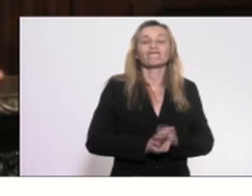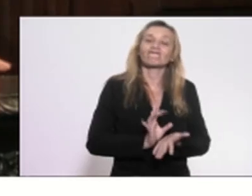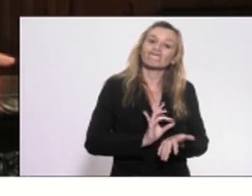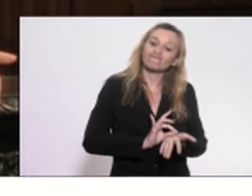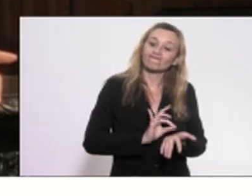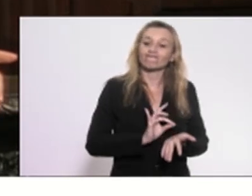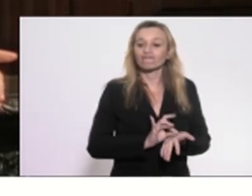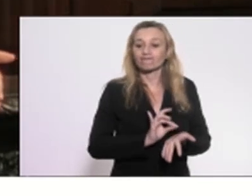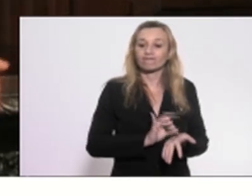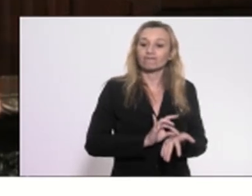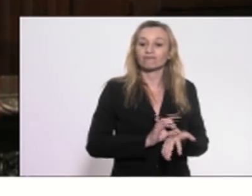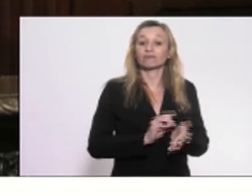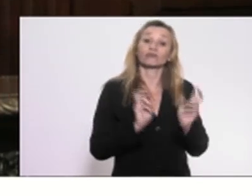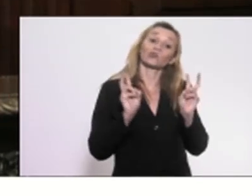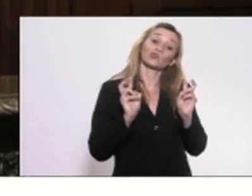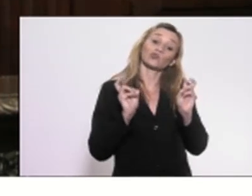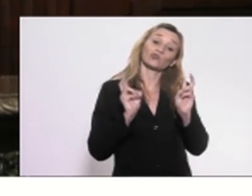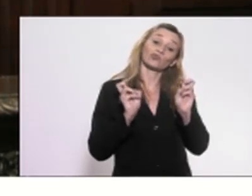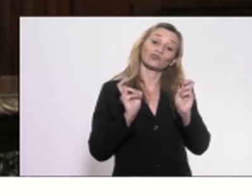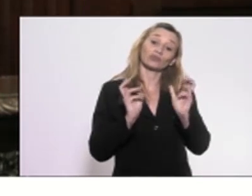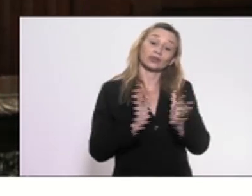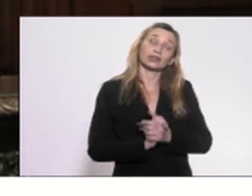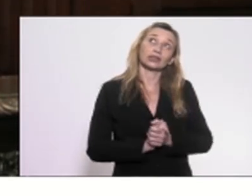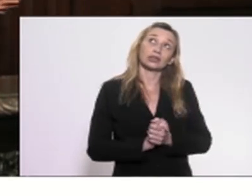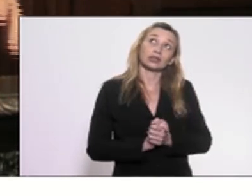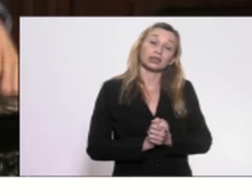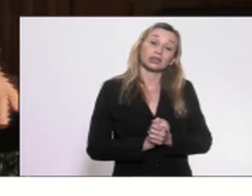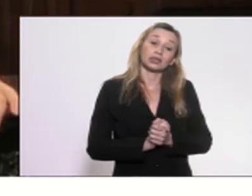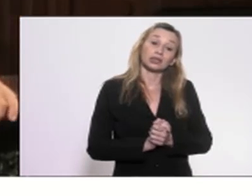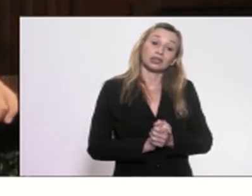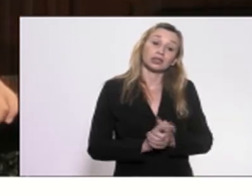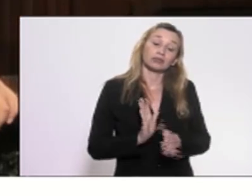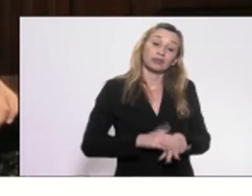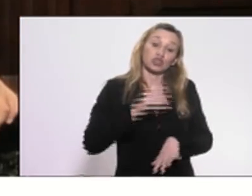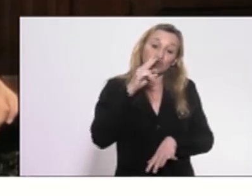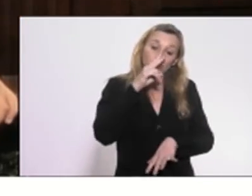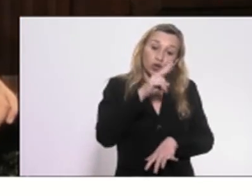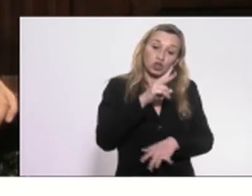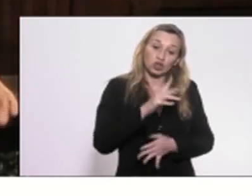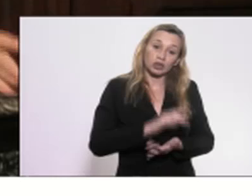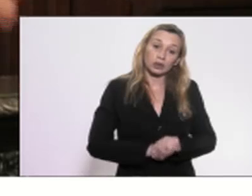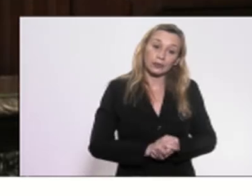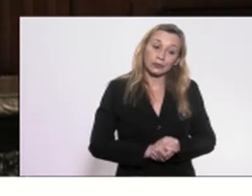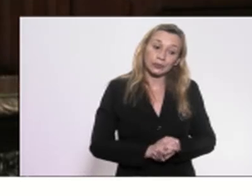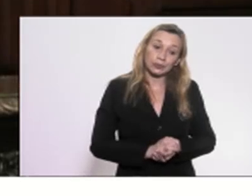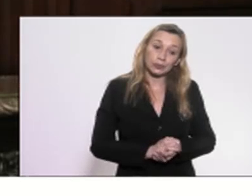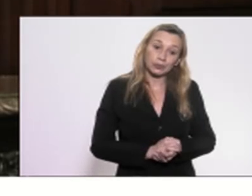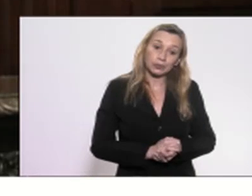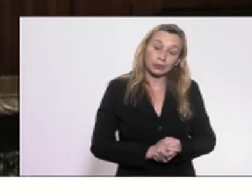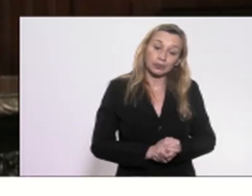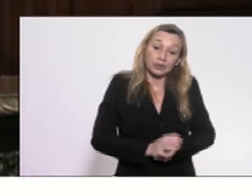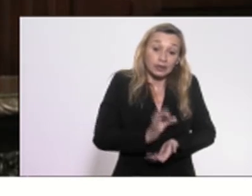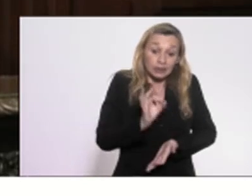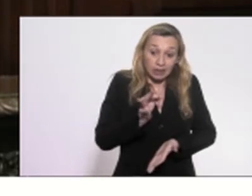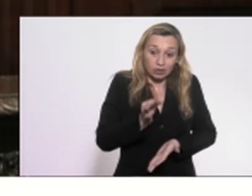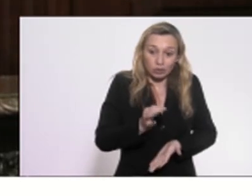evidentemente, o assunto mais forte é,